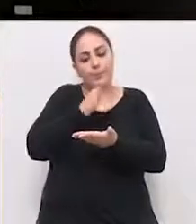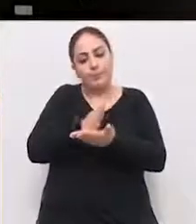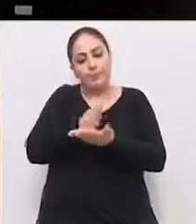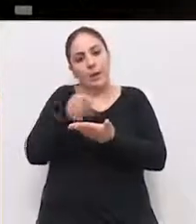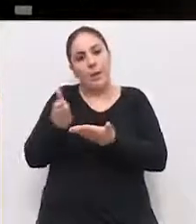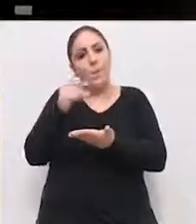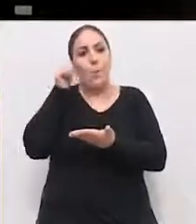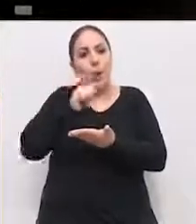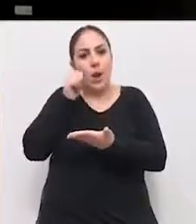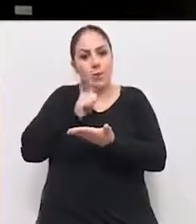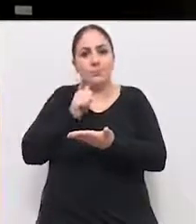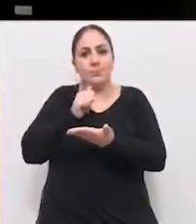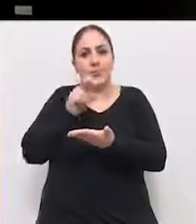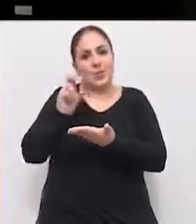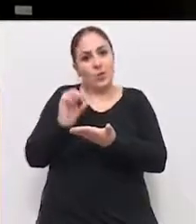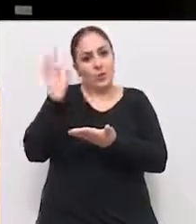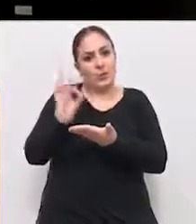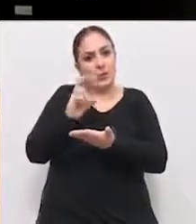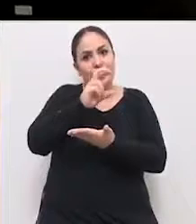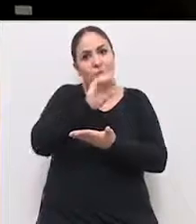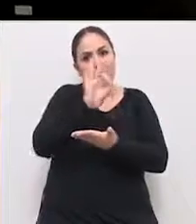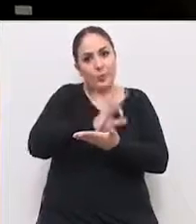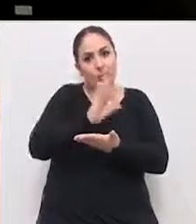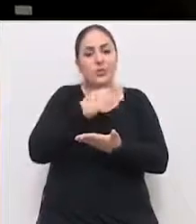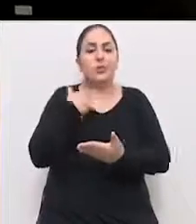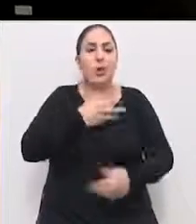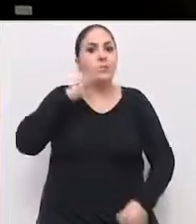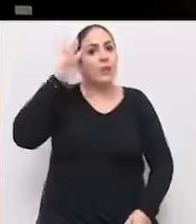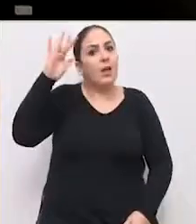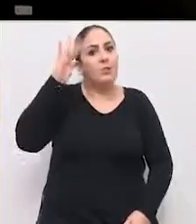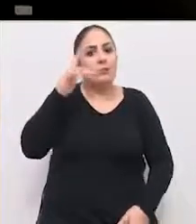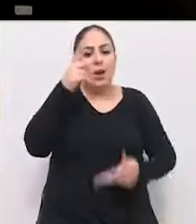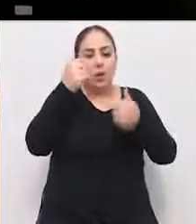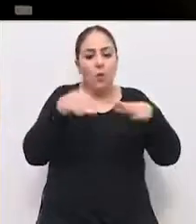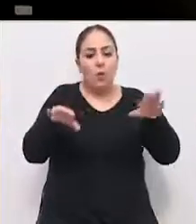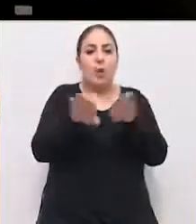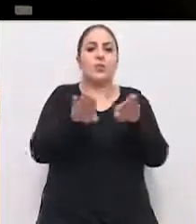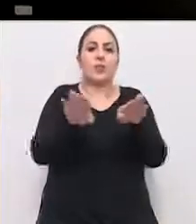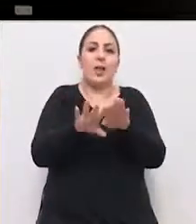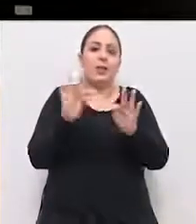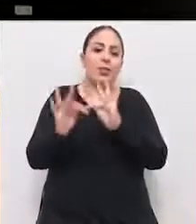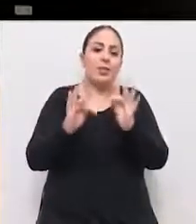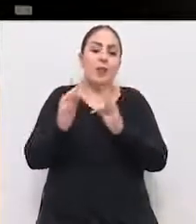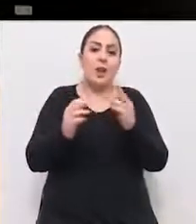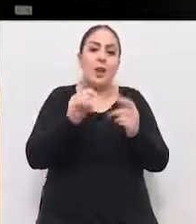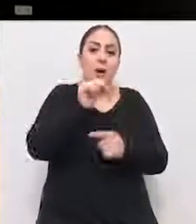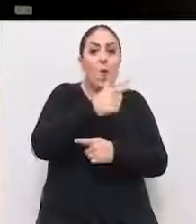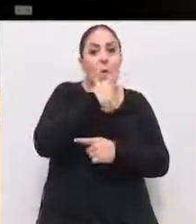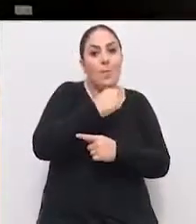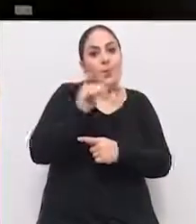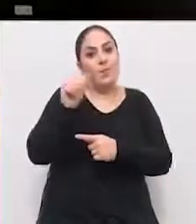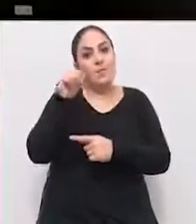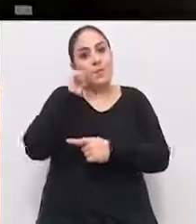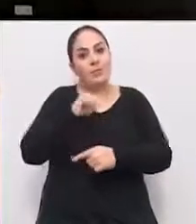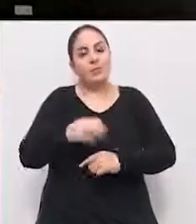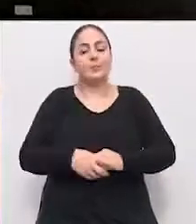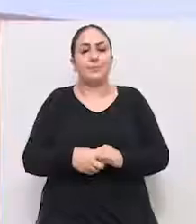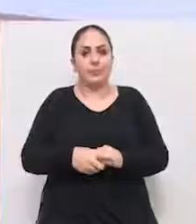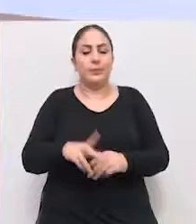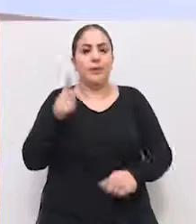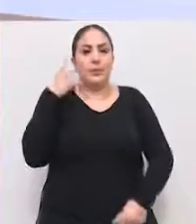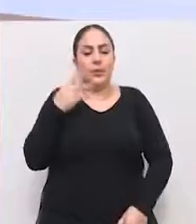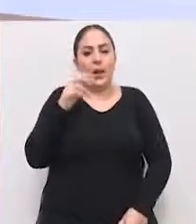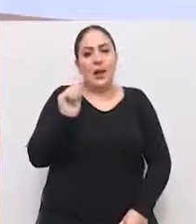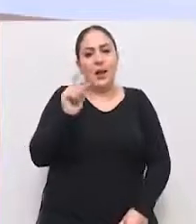homens e metade sejam mulheres. Aí sim nós teremos a tão sonhada igualdade de tratamento entre homens e